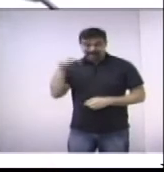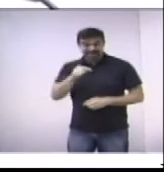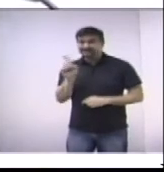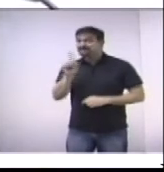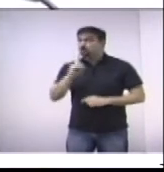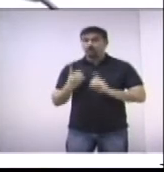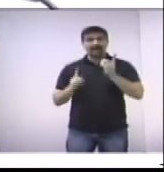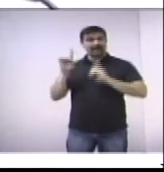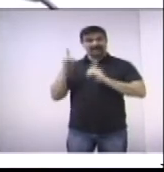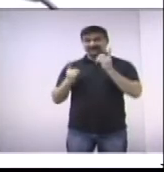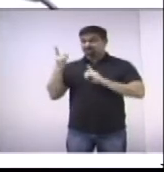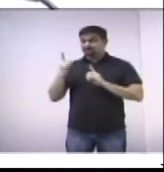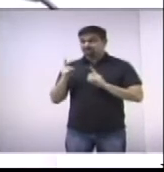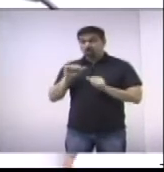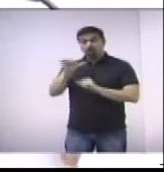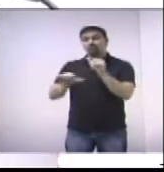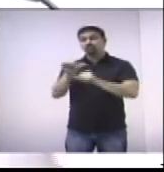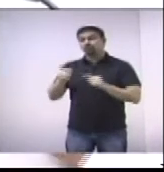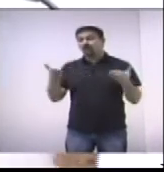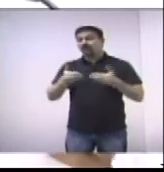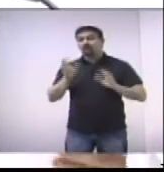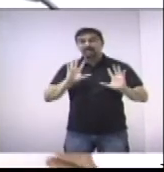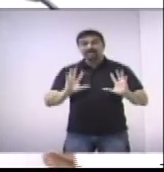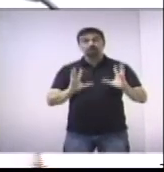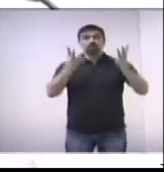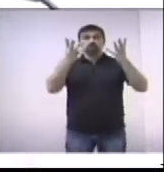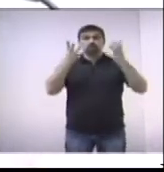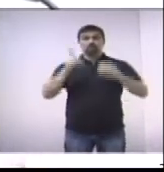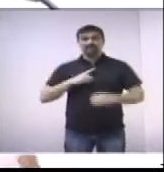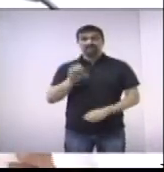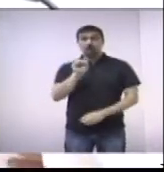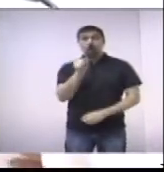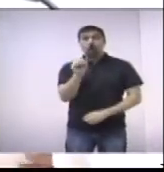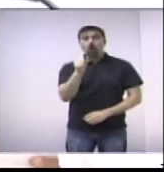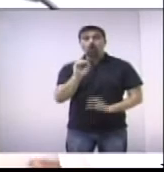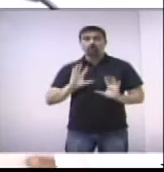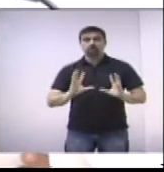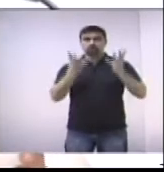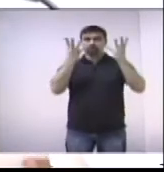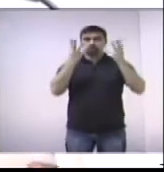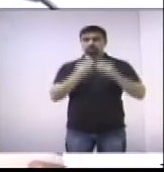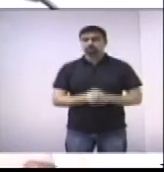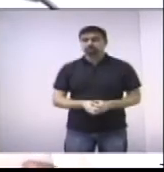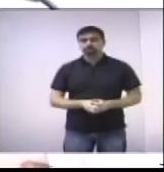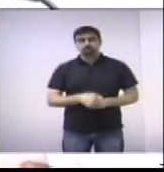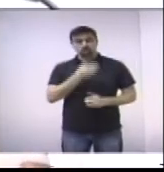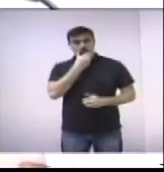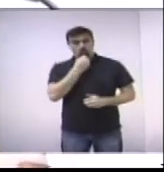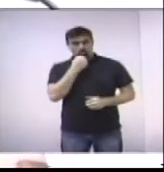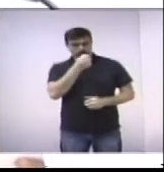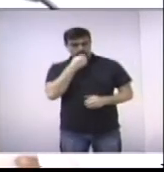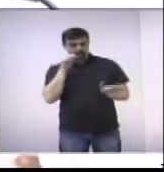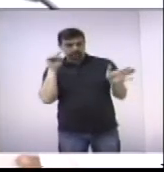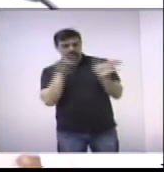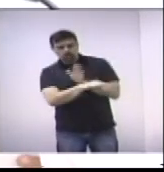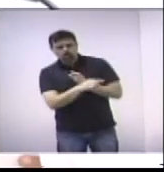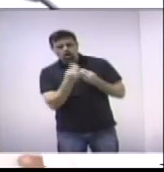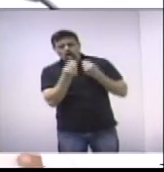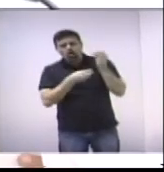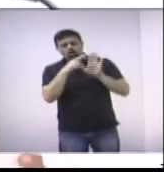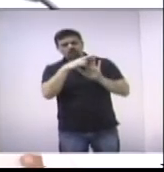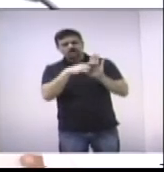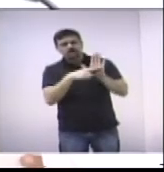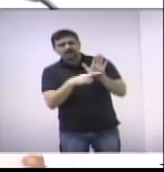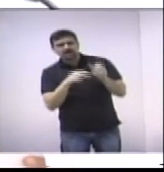shows carnavalescos e teremos a apresentação de 8 shows no total. Pergunta. Quais os critérios usados